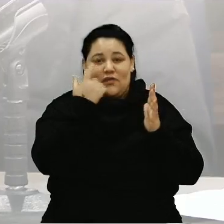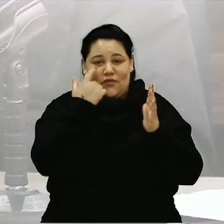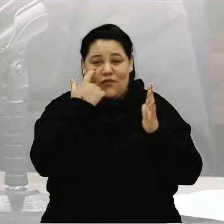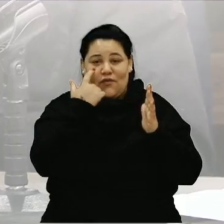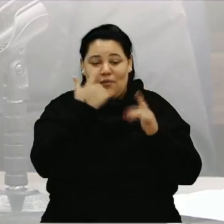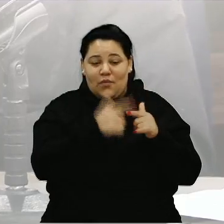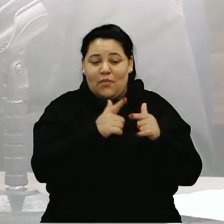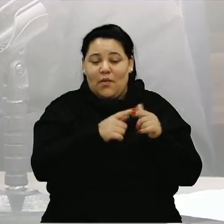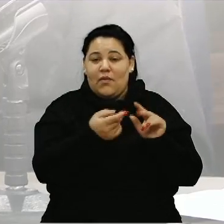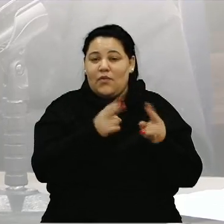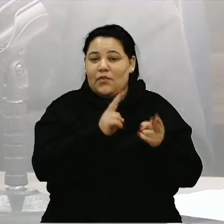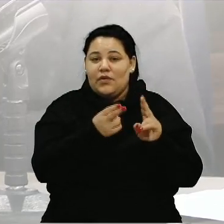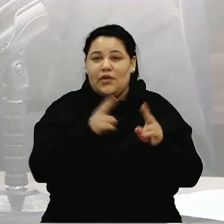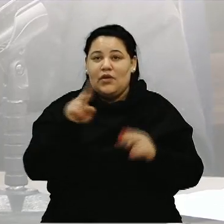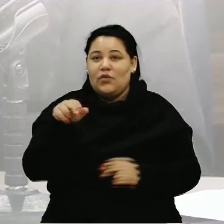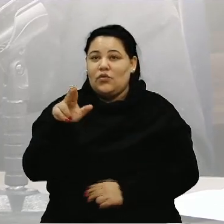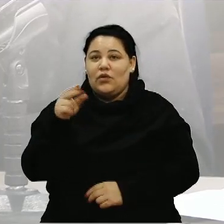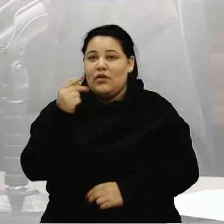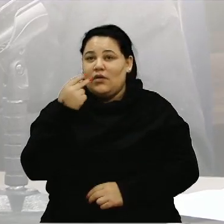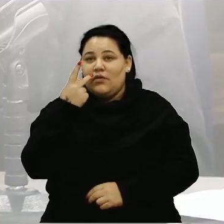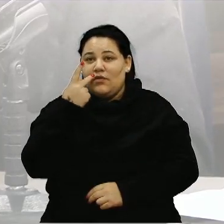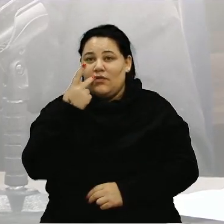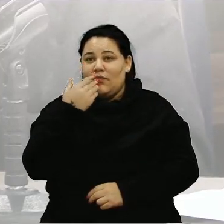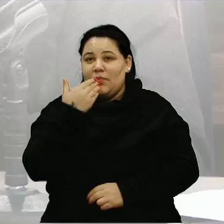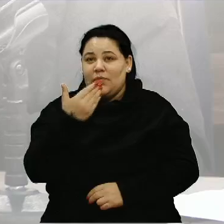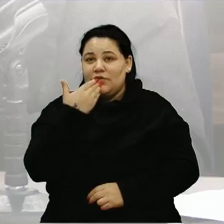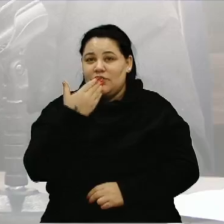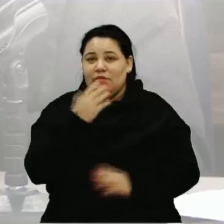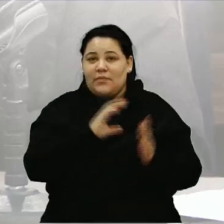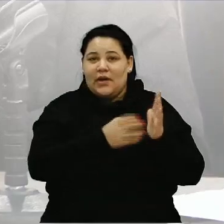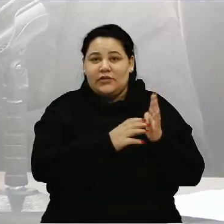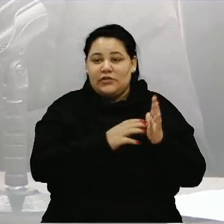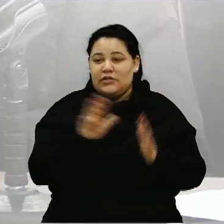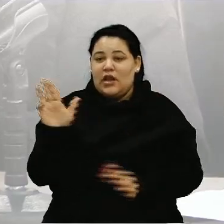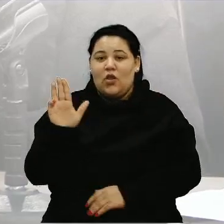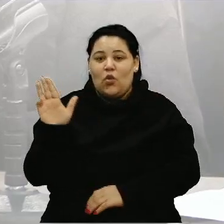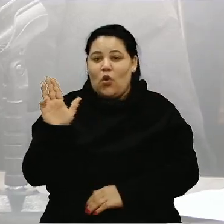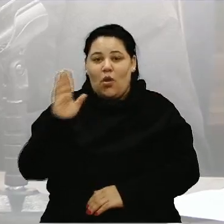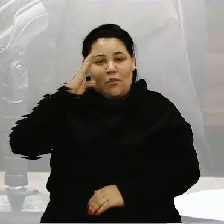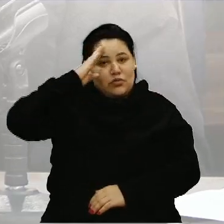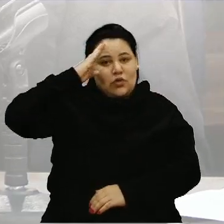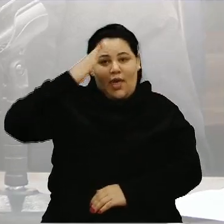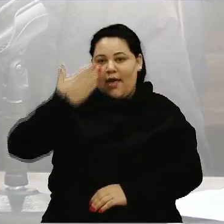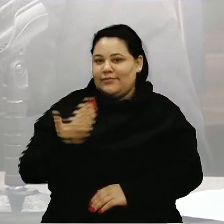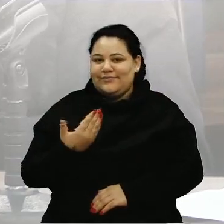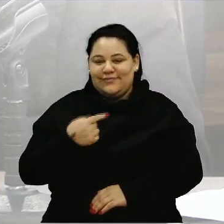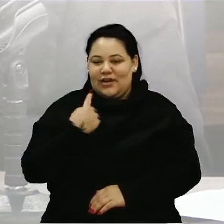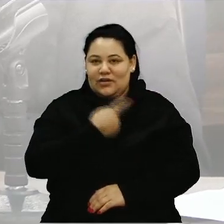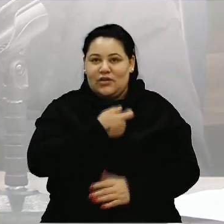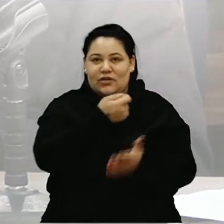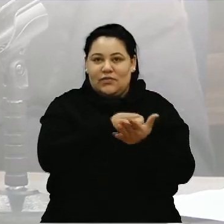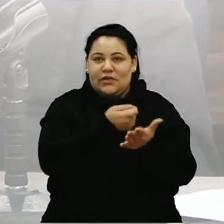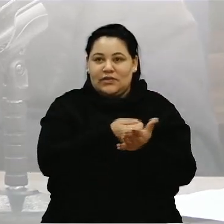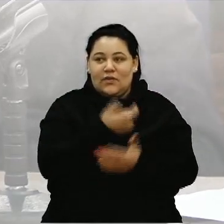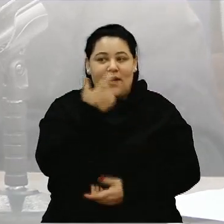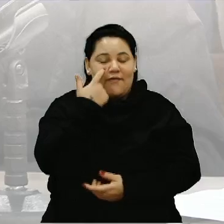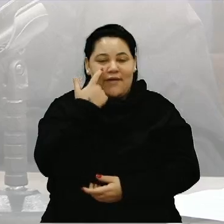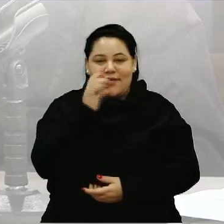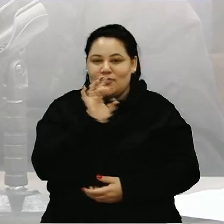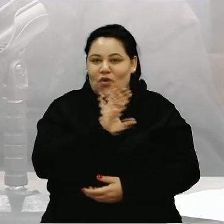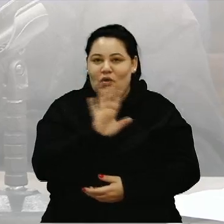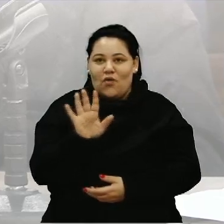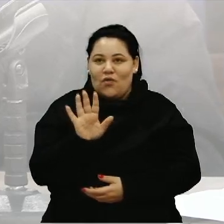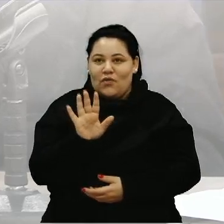urbano, eu jamais peço para a pessoa de que partido que ele é, se ele é do Lula ou se ele é do Bolsonaro. A nossa obrigação é de ver. E se ele